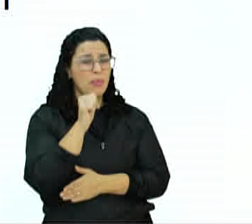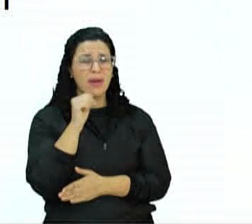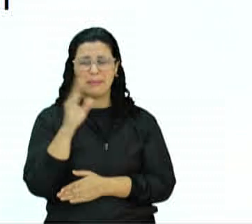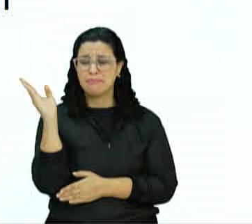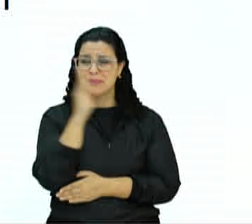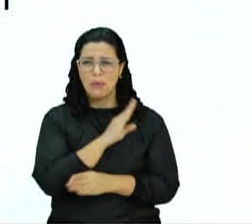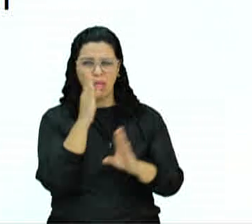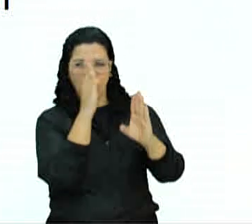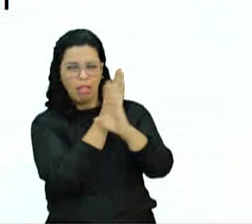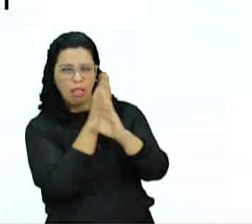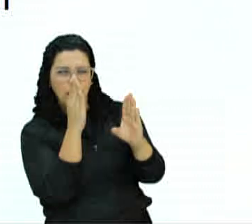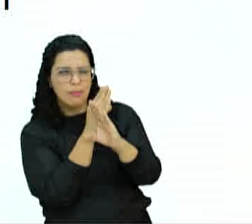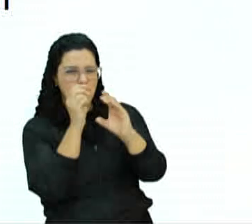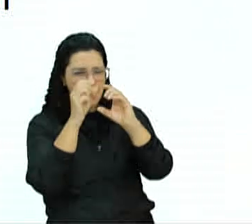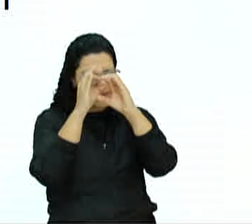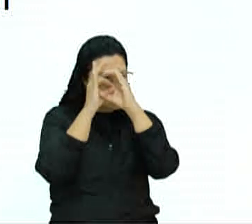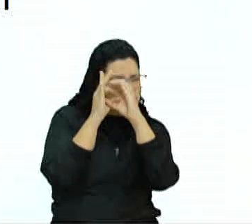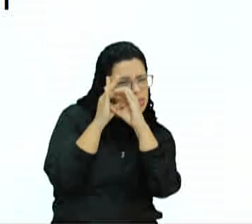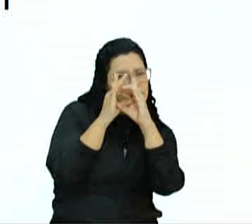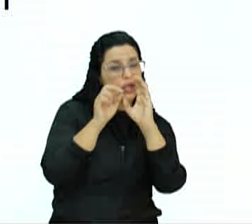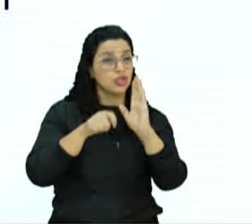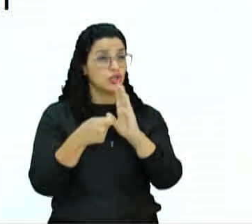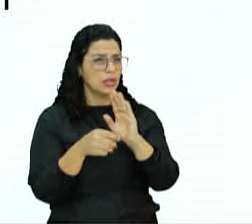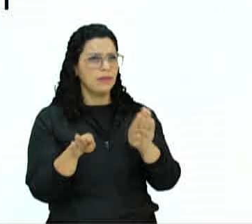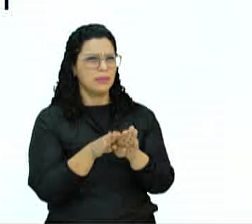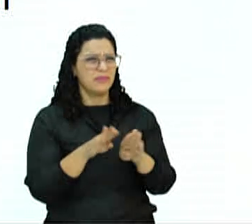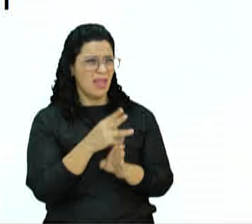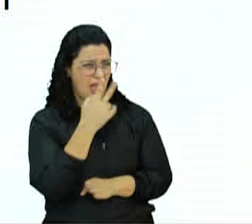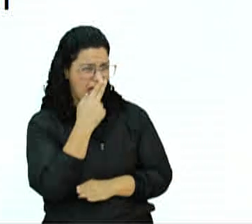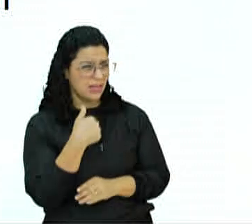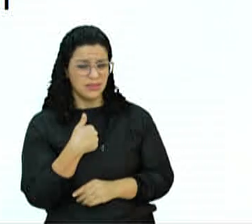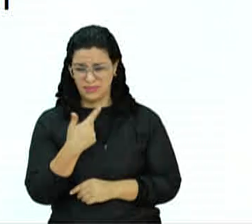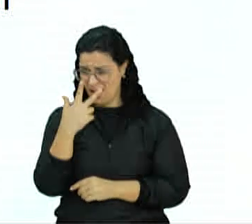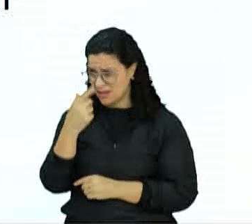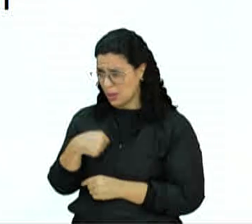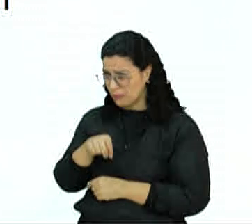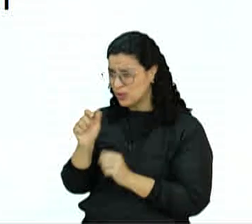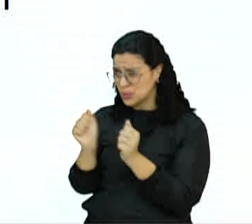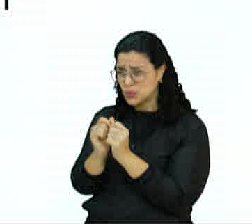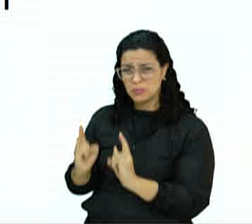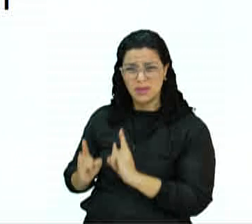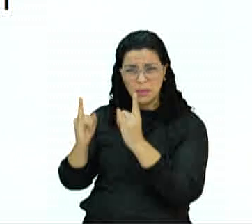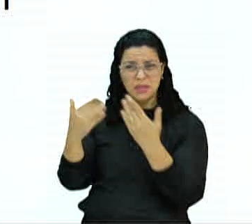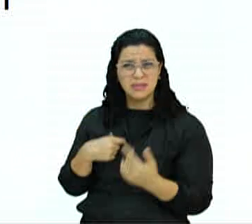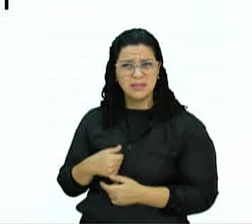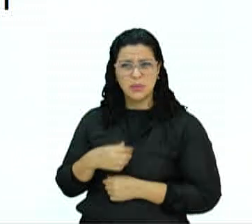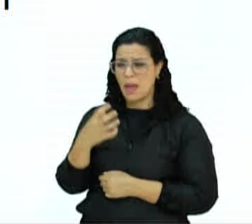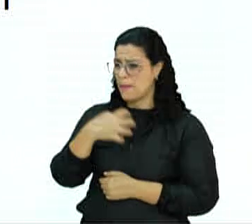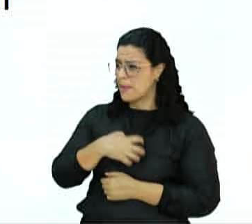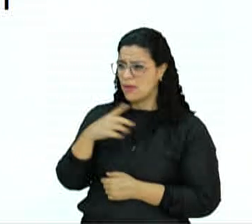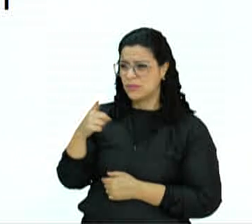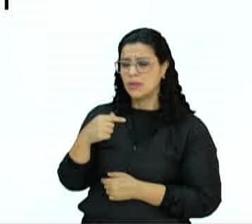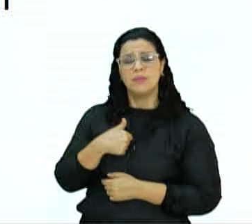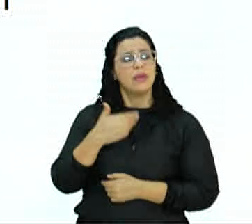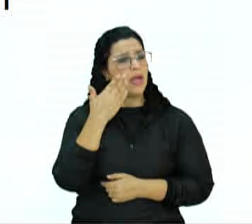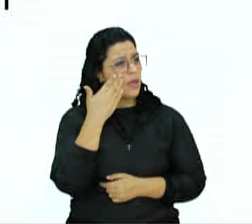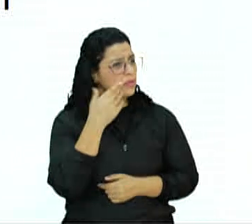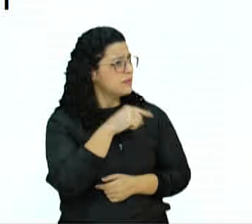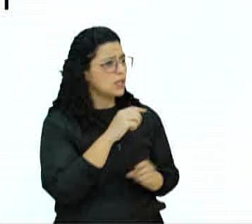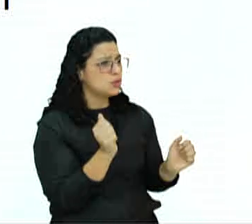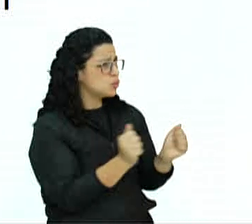vive espiando pelo buraco da fechadura. E você acha que eu iria? Não se zangue, sei que não iria. Você está